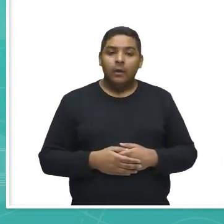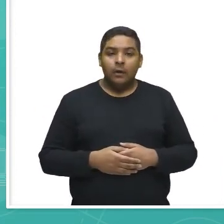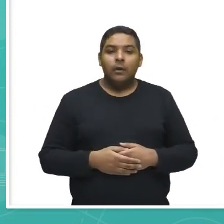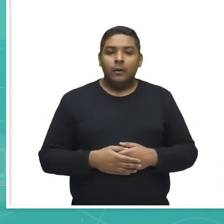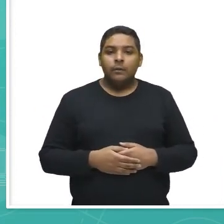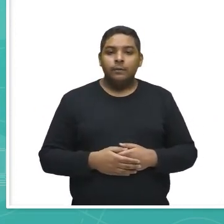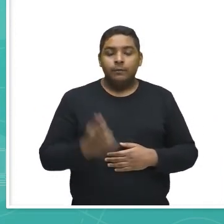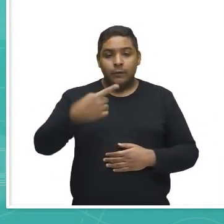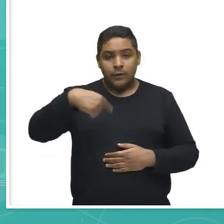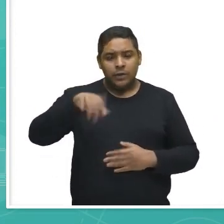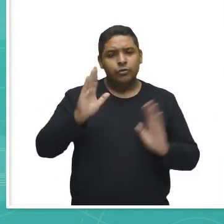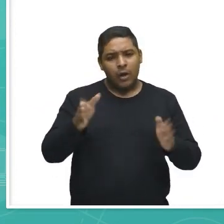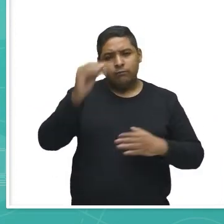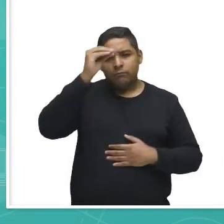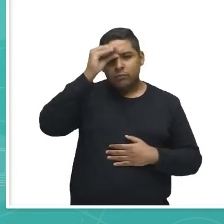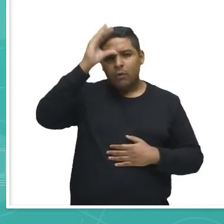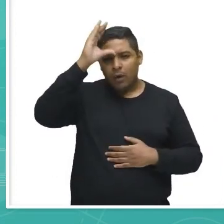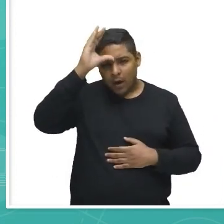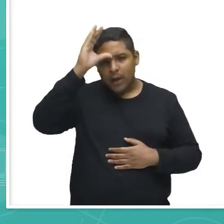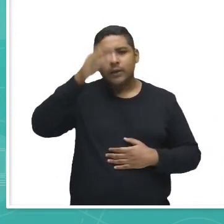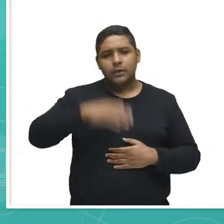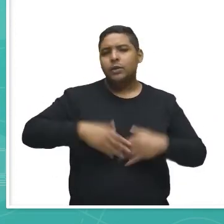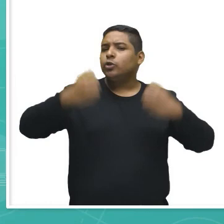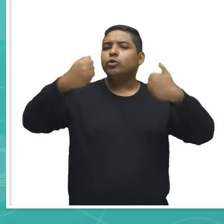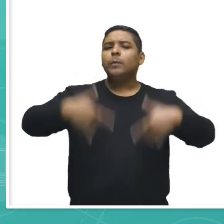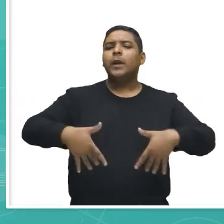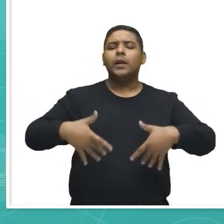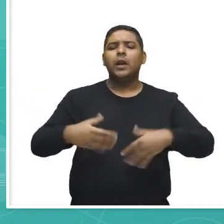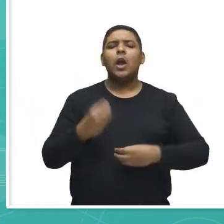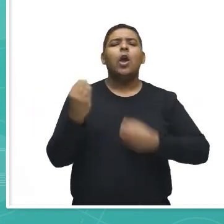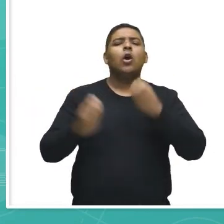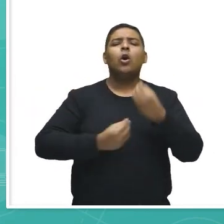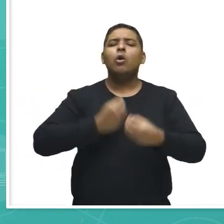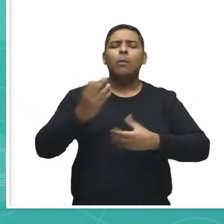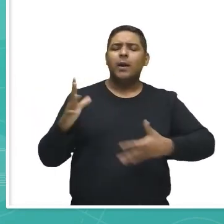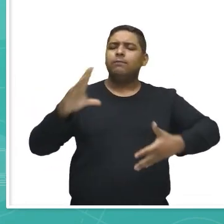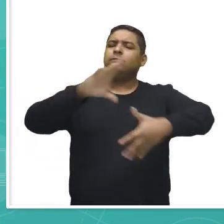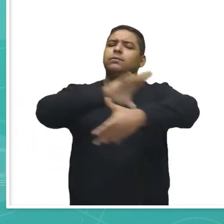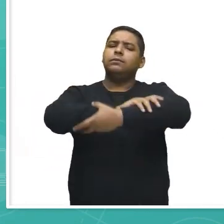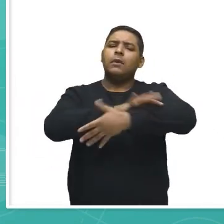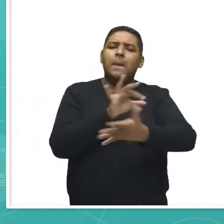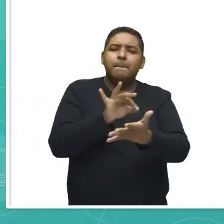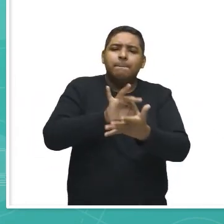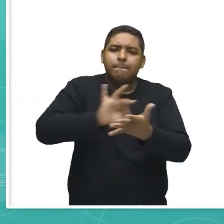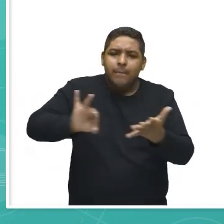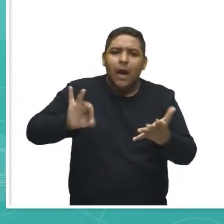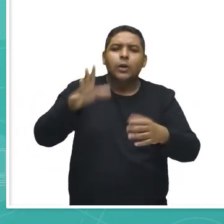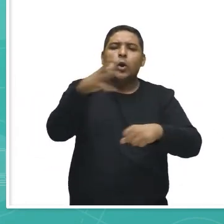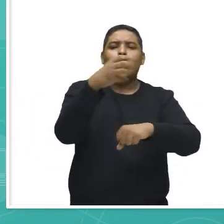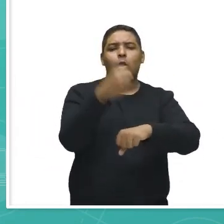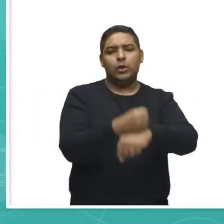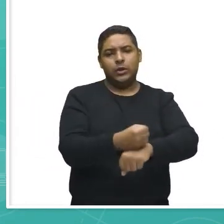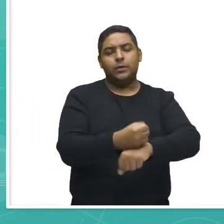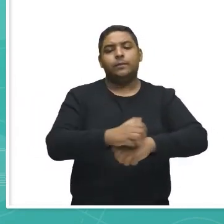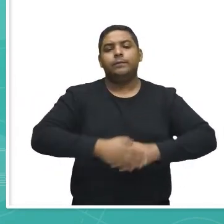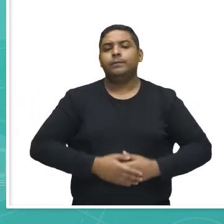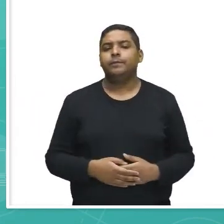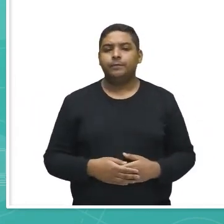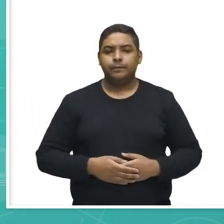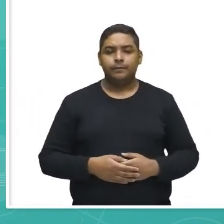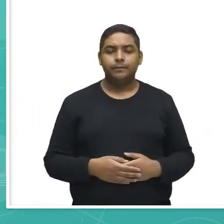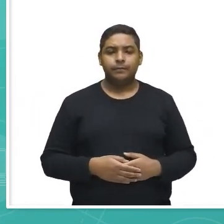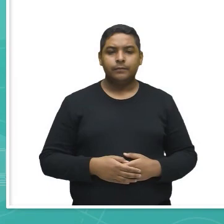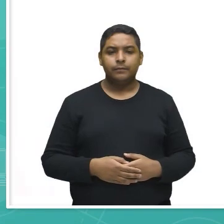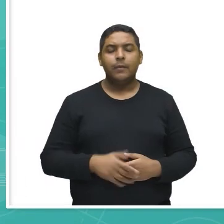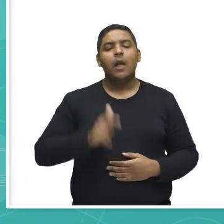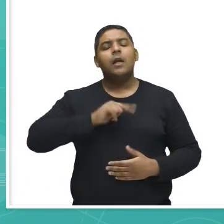conhecimentos, pedimos aí para vocês explicarem como funcionava o pacto colonial. Como, através